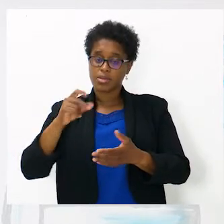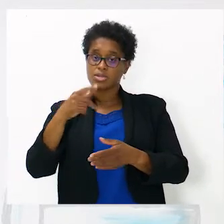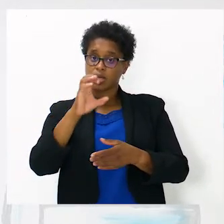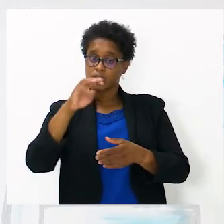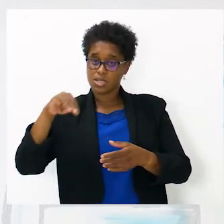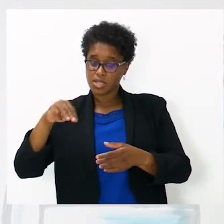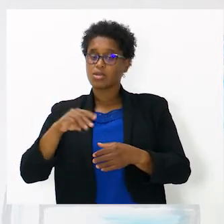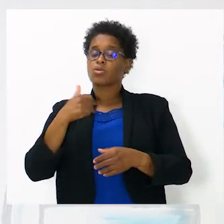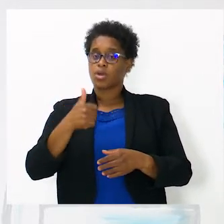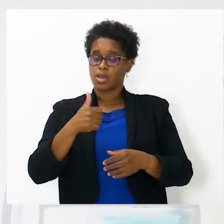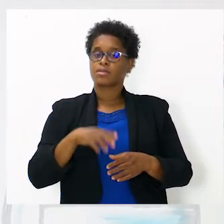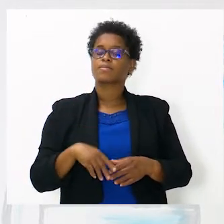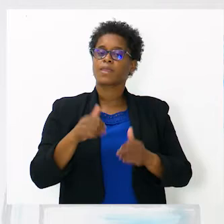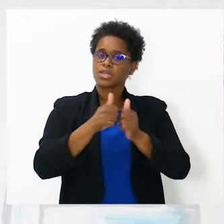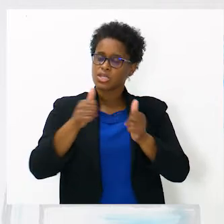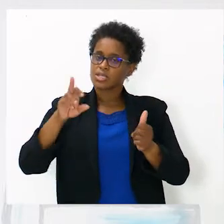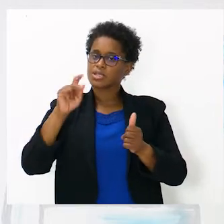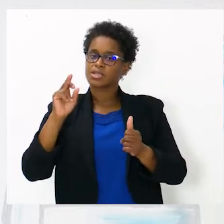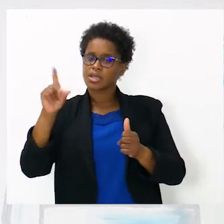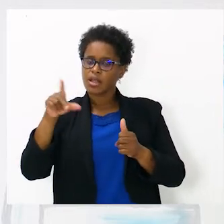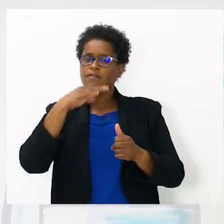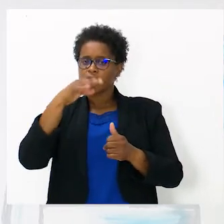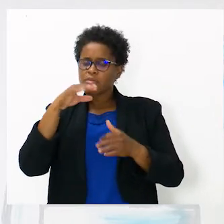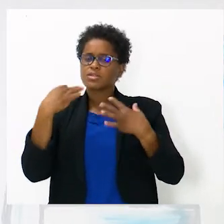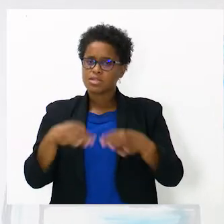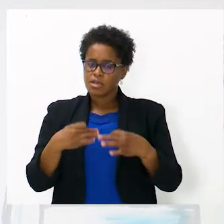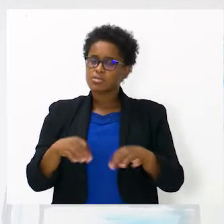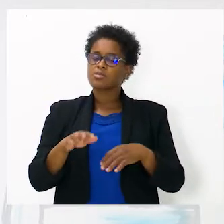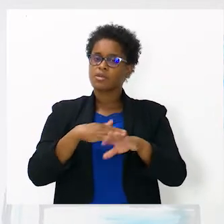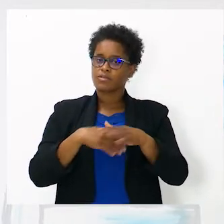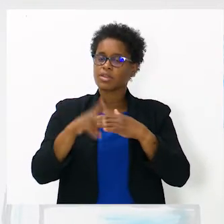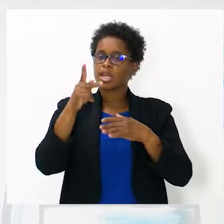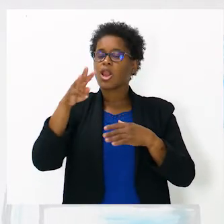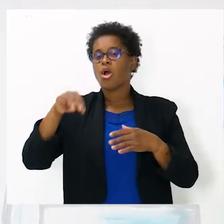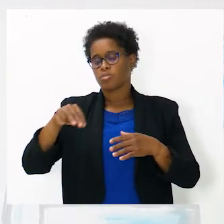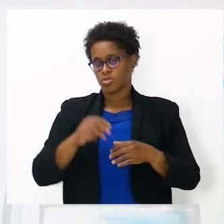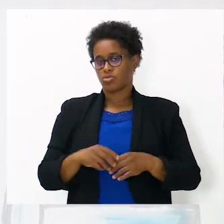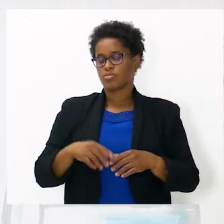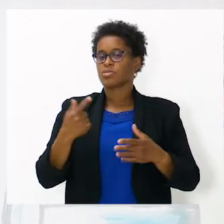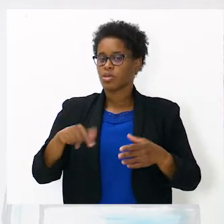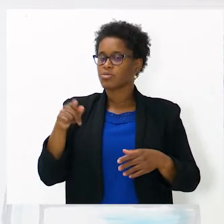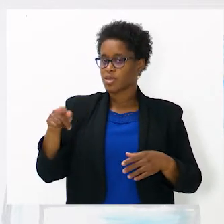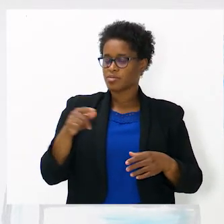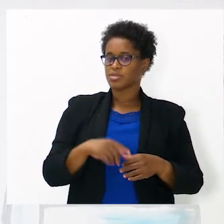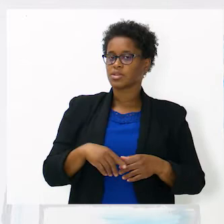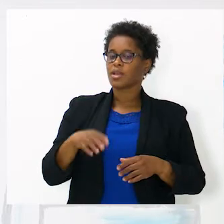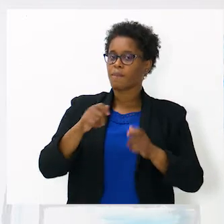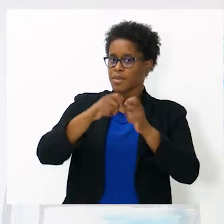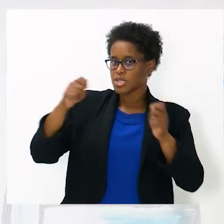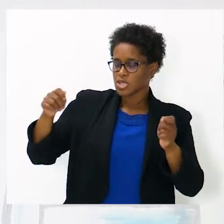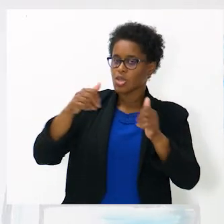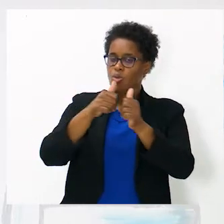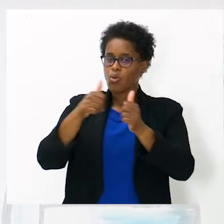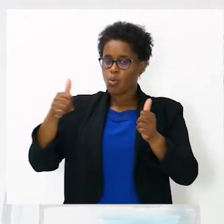centímetro, corretamente. A distância real, nós falamos que é sempre representado em quilômetro. Então, temos aqui medidas